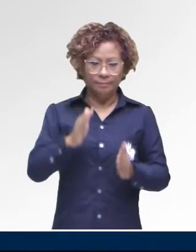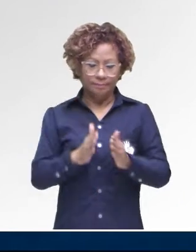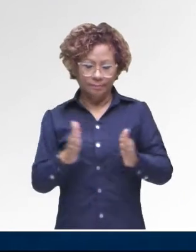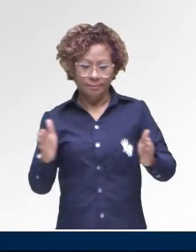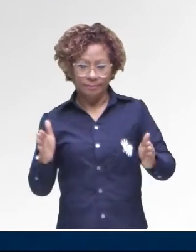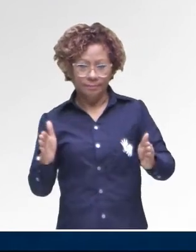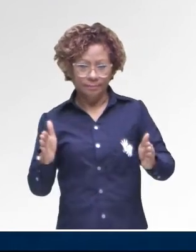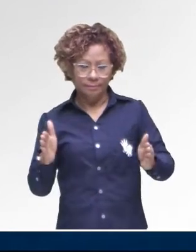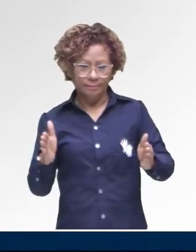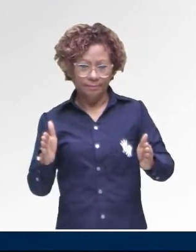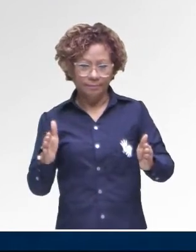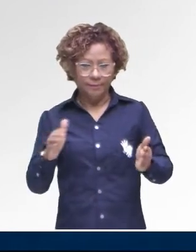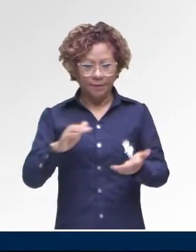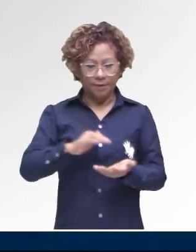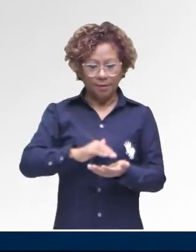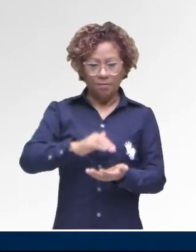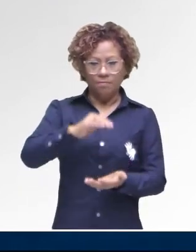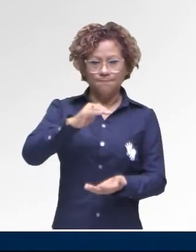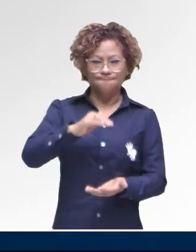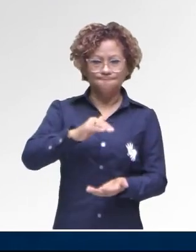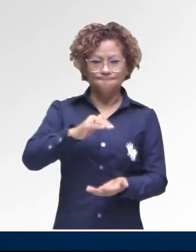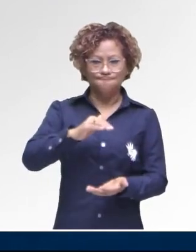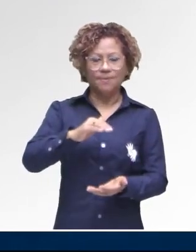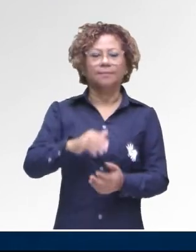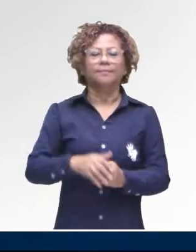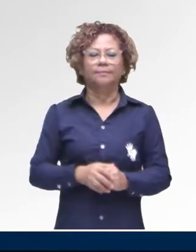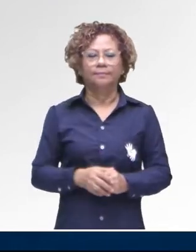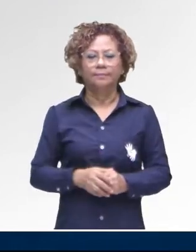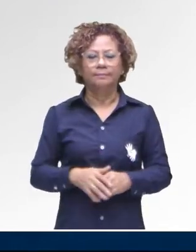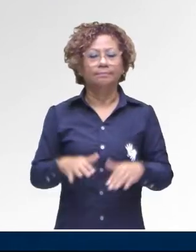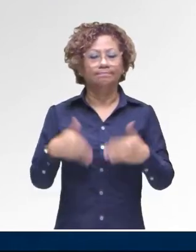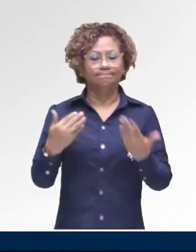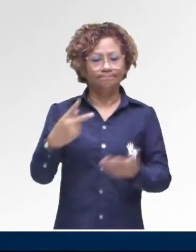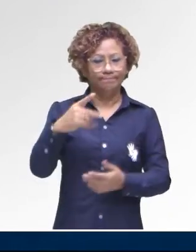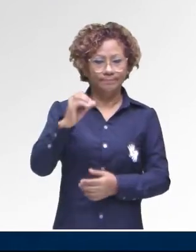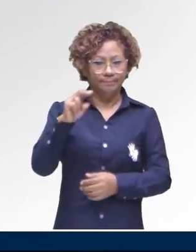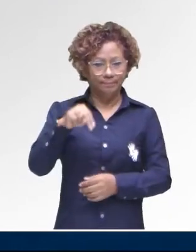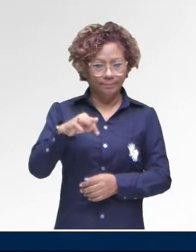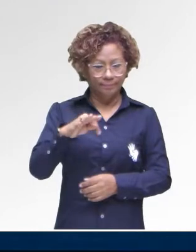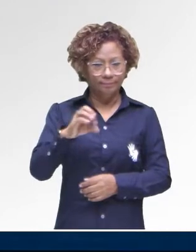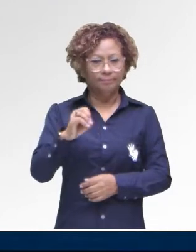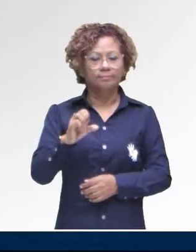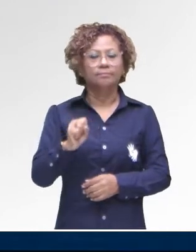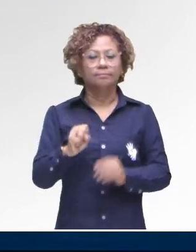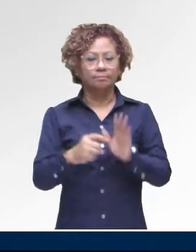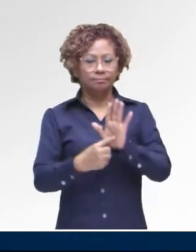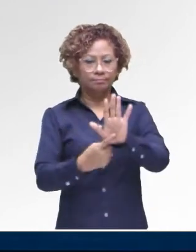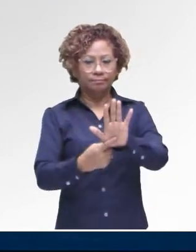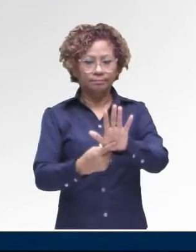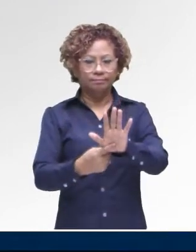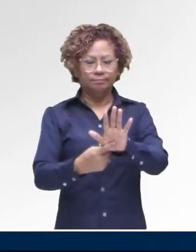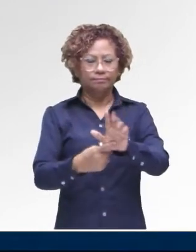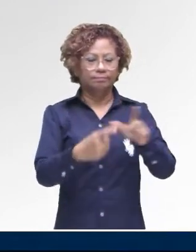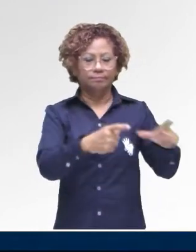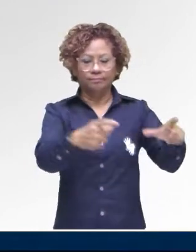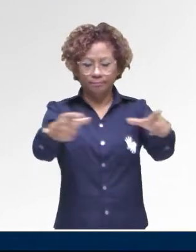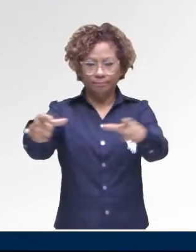nem volume. Ok? Os pontos são usados para representar localizações no espaço.